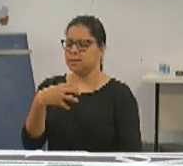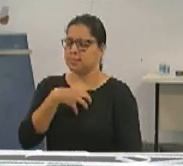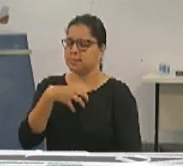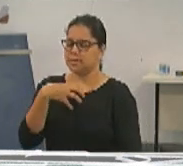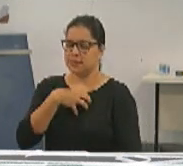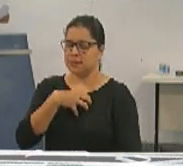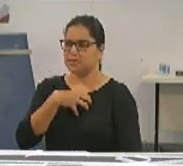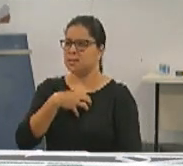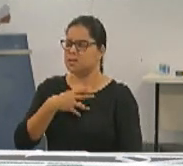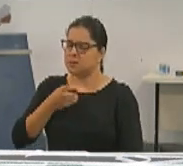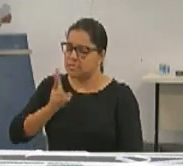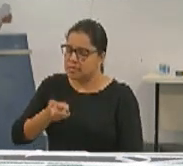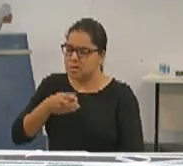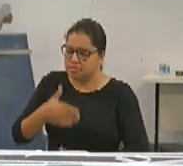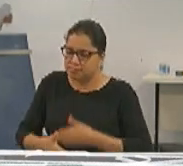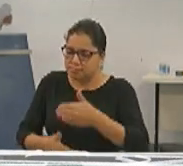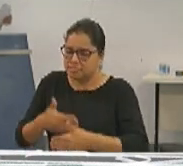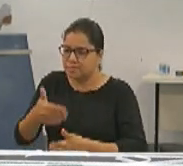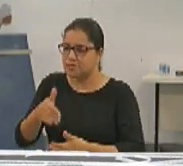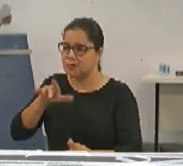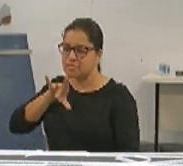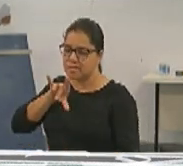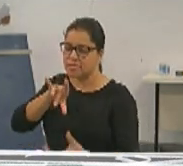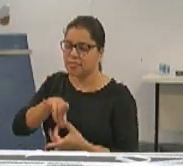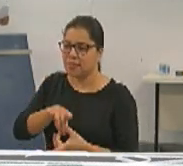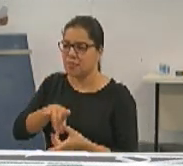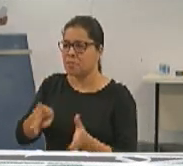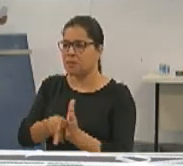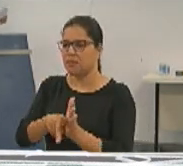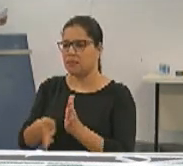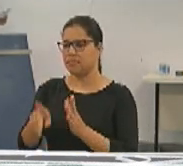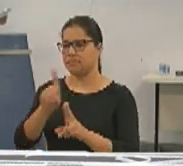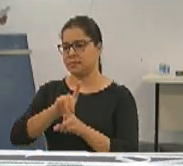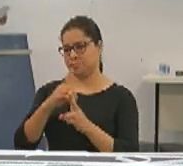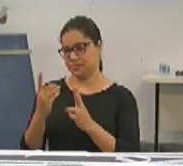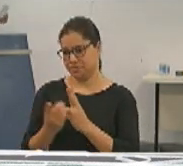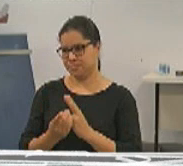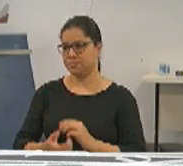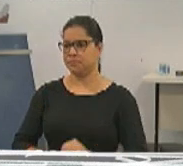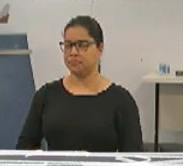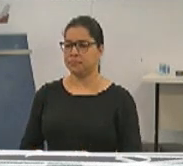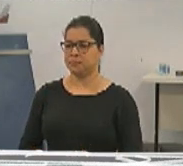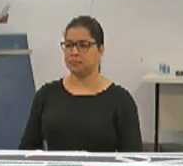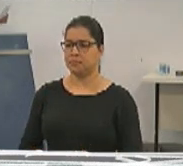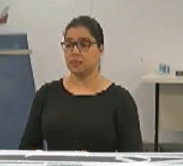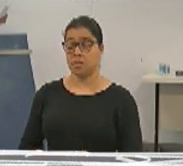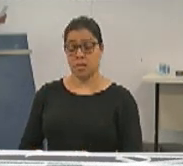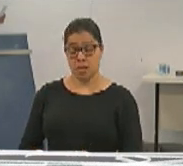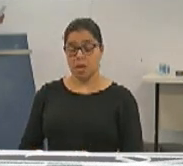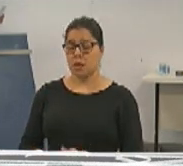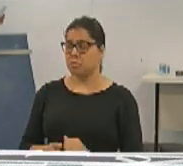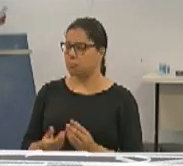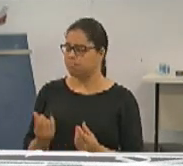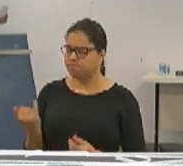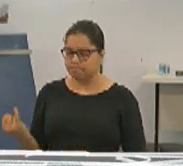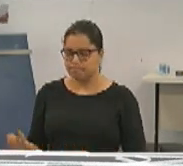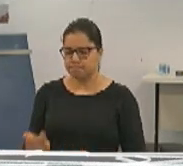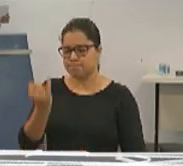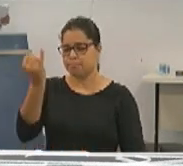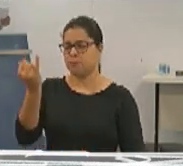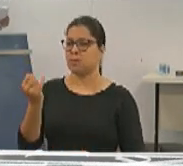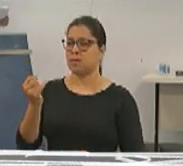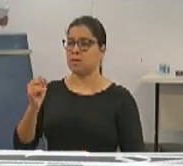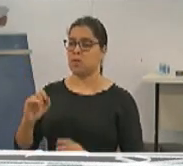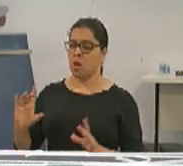sempre e cada vez mais como parte integrante da UFGD. Algo essencial para que juntos a HU e a